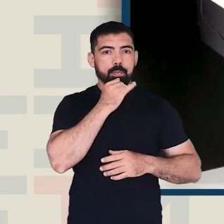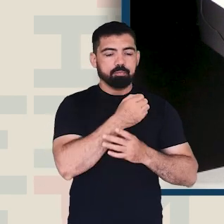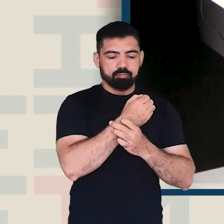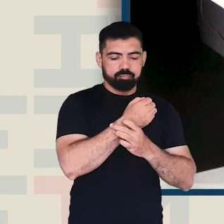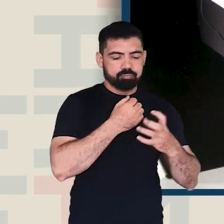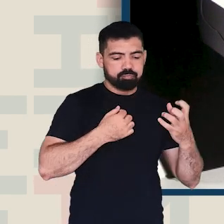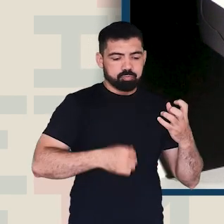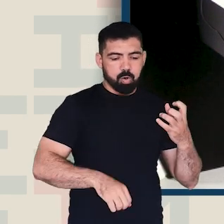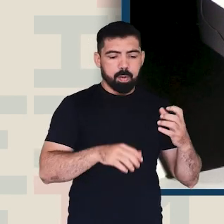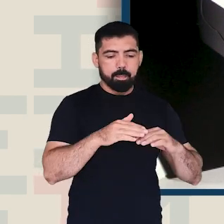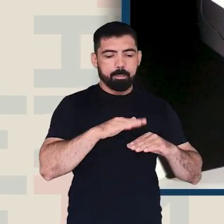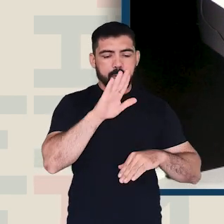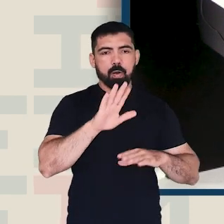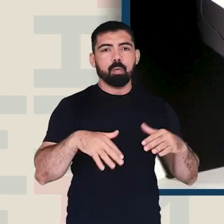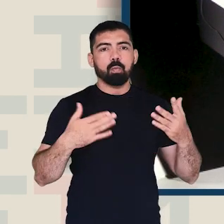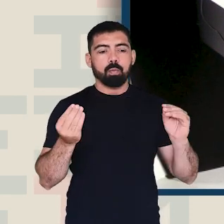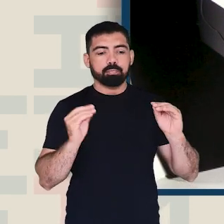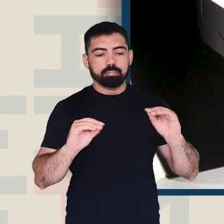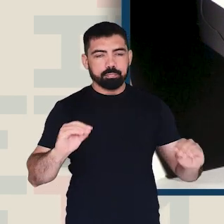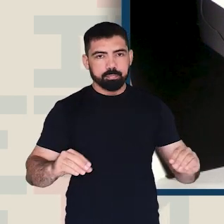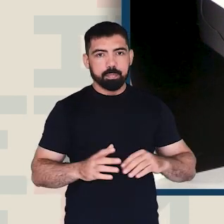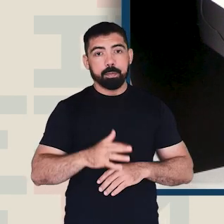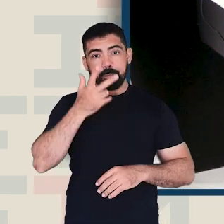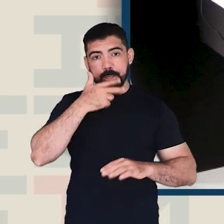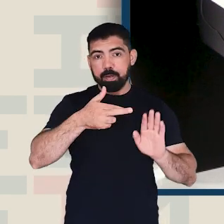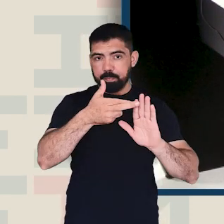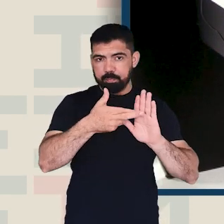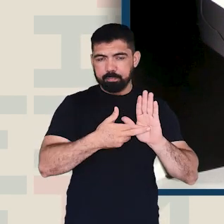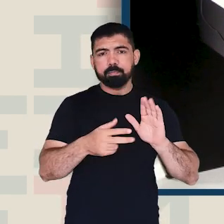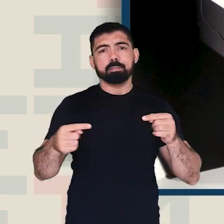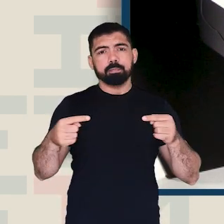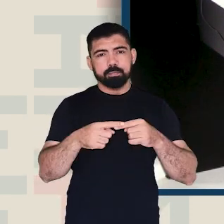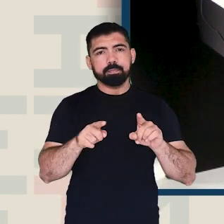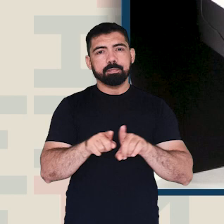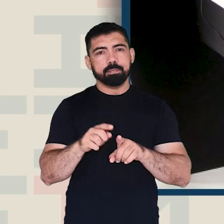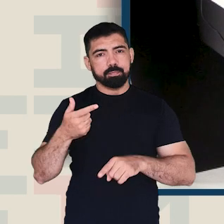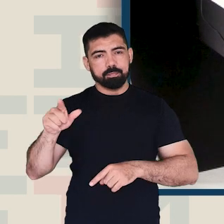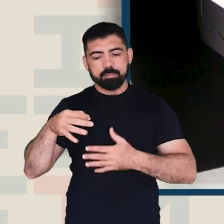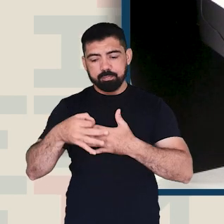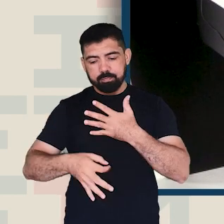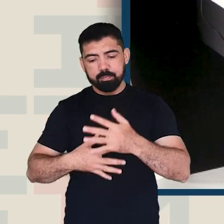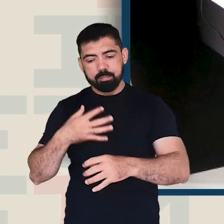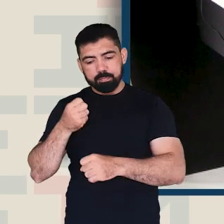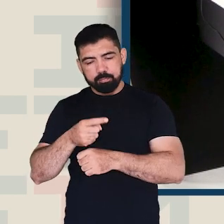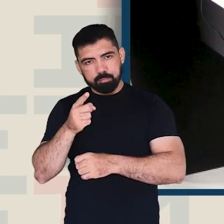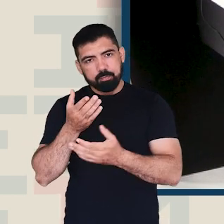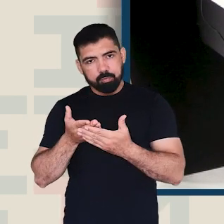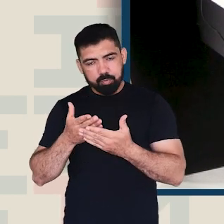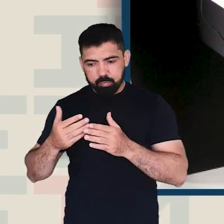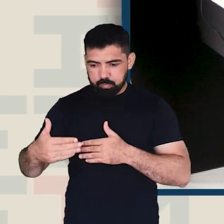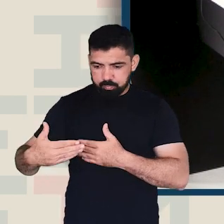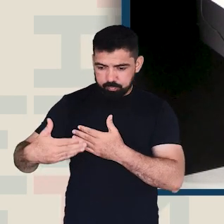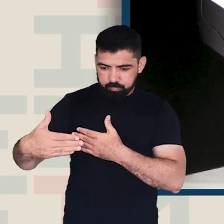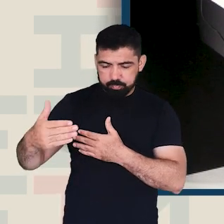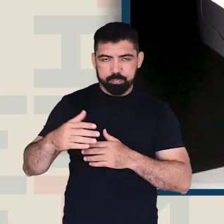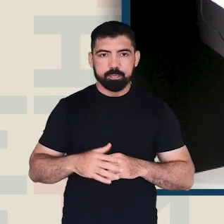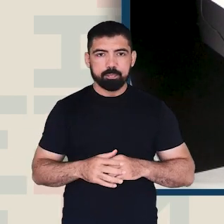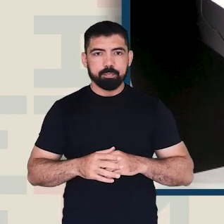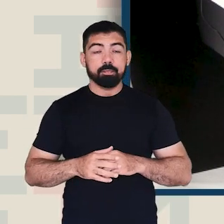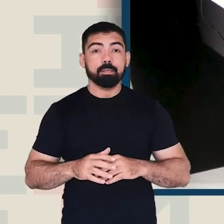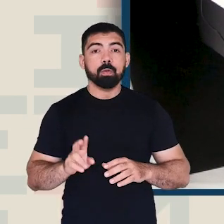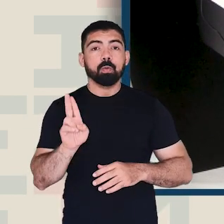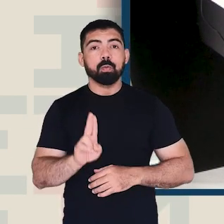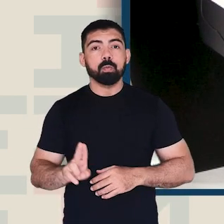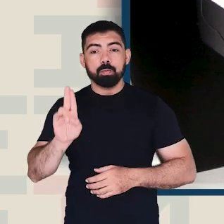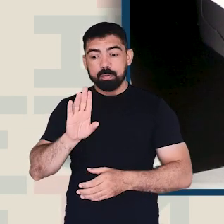eu colocar. A mesma regra, a mesma compreensão vale para as outras escalas que você for posteriormente vir a estudar,